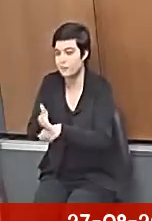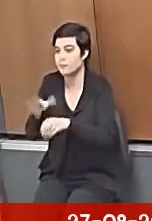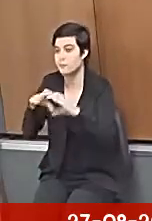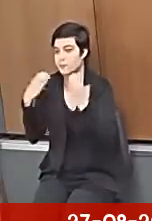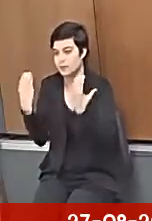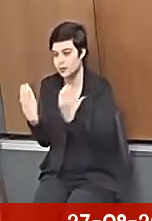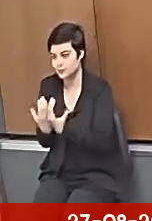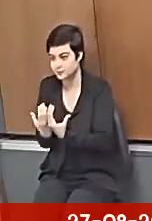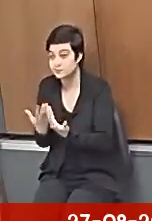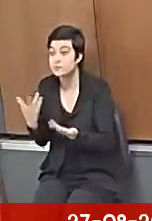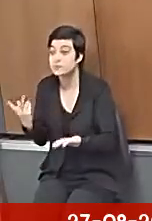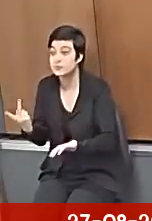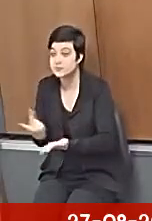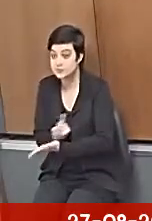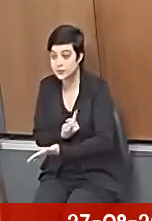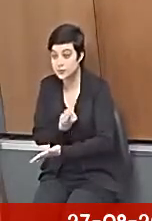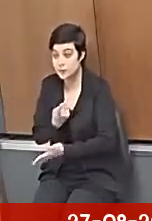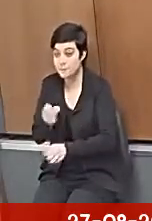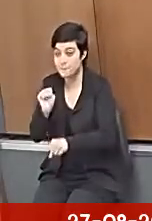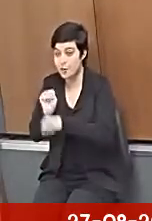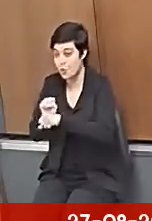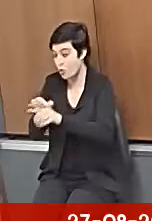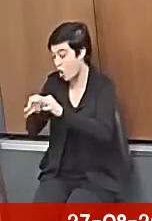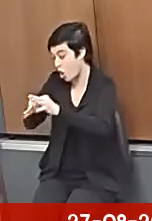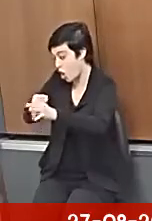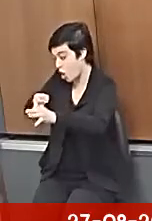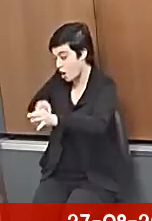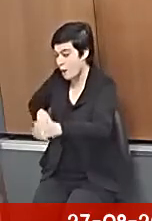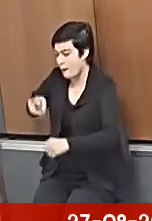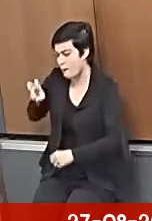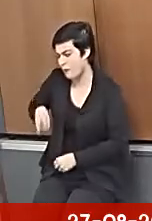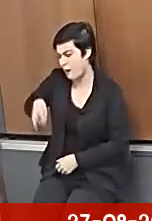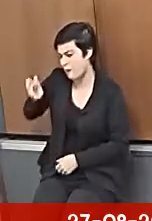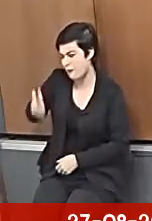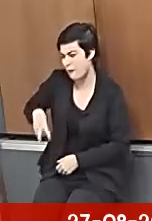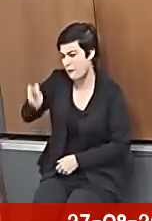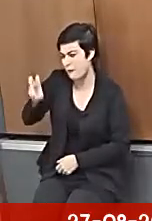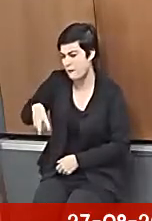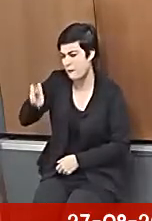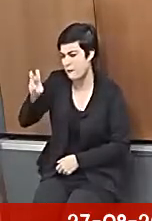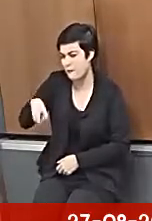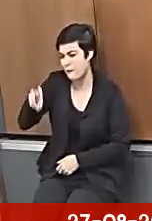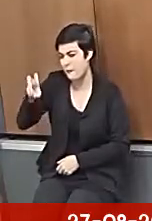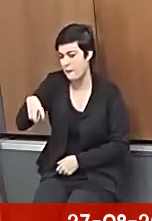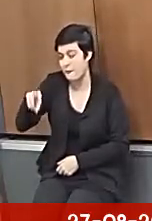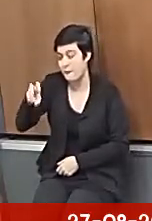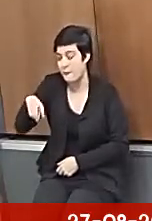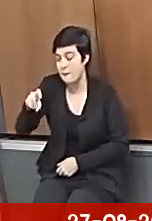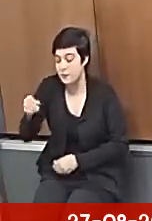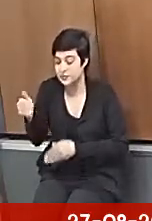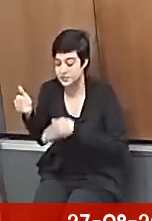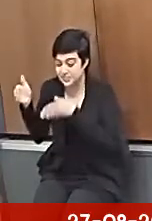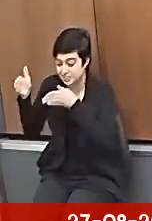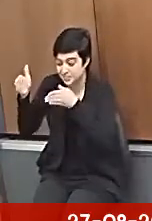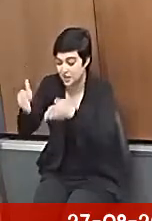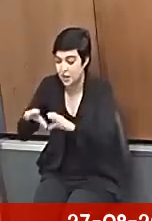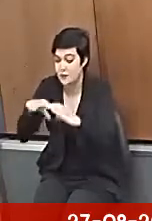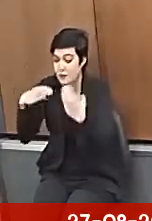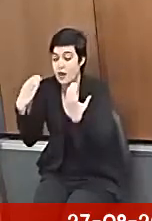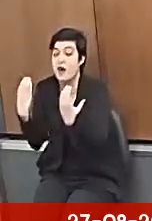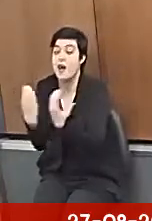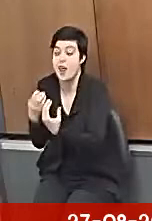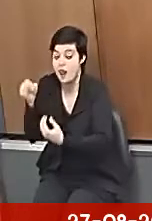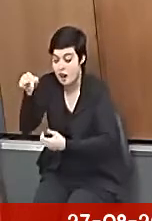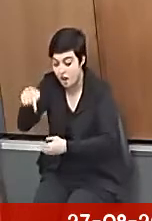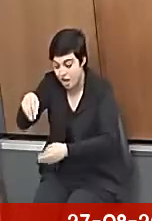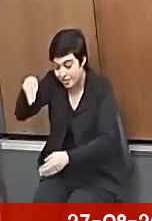ela teve que subir a bronca era a pé para depois chegar e ter acesso ao mineirão aí que ofereceram a ela e